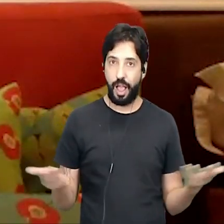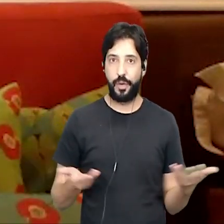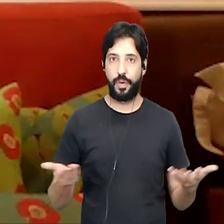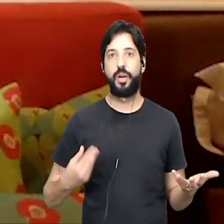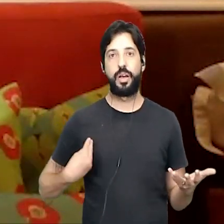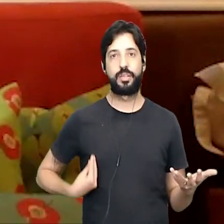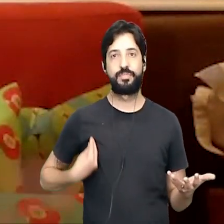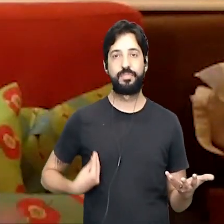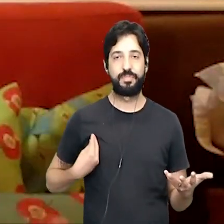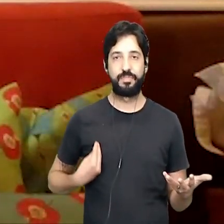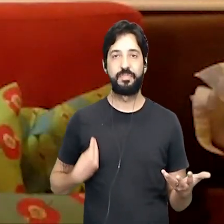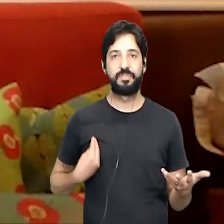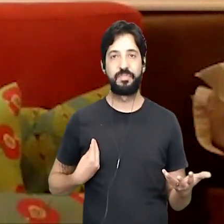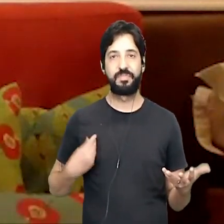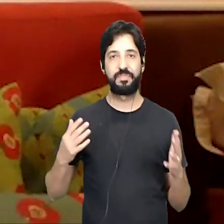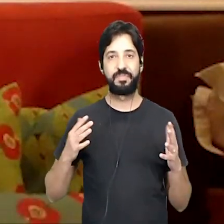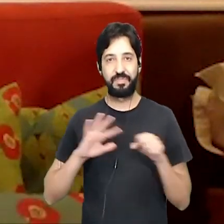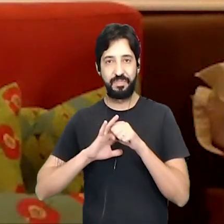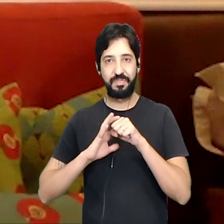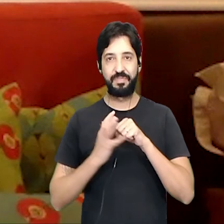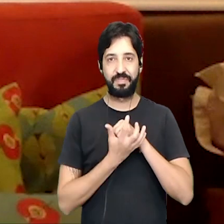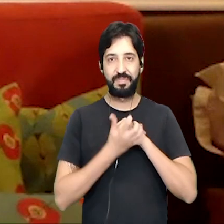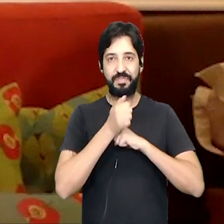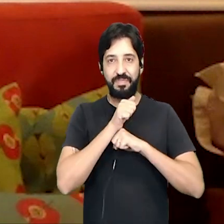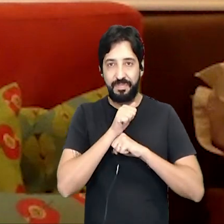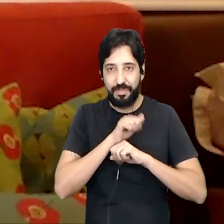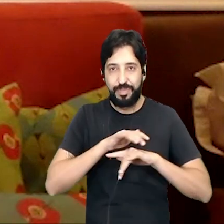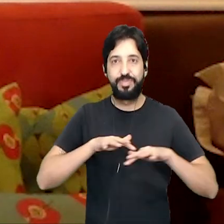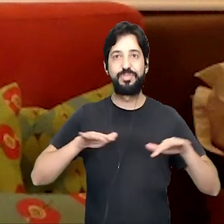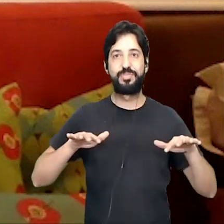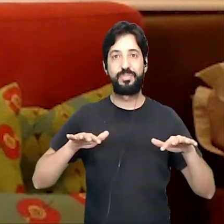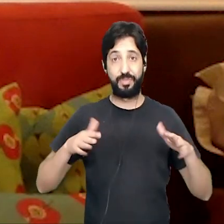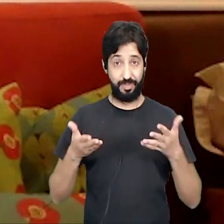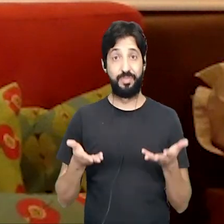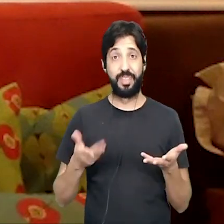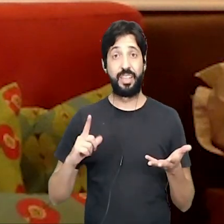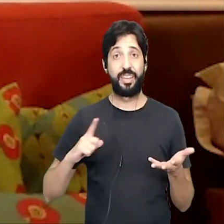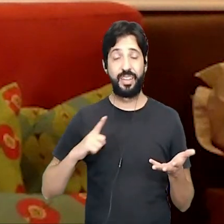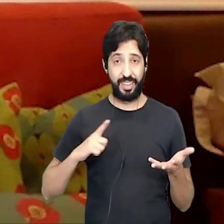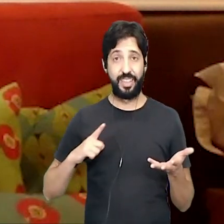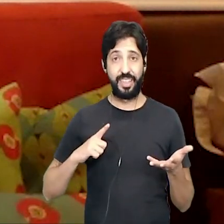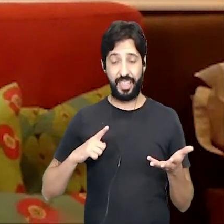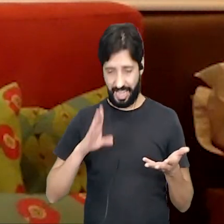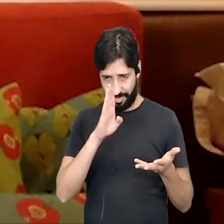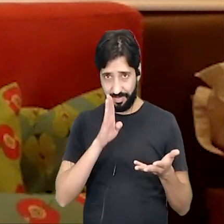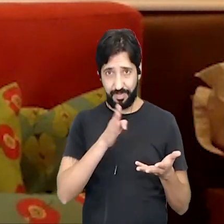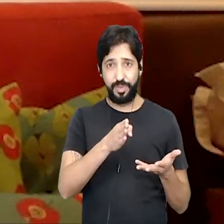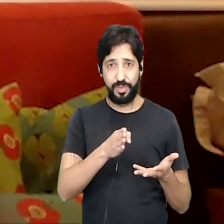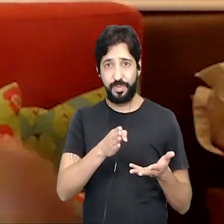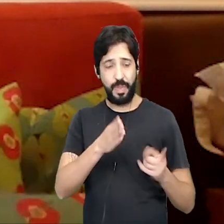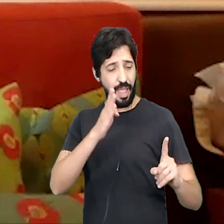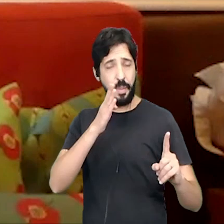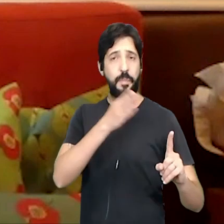E aí a gente está agora vivendo essa pandemia e esse vírus ele tem